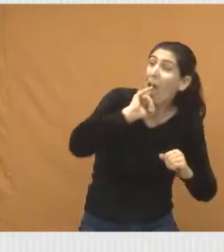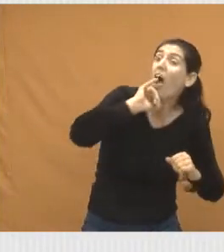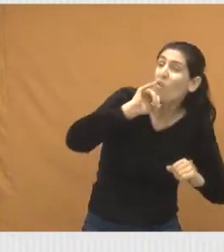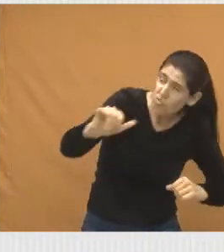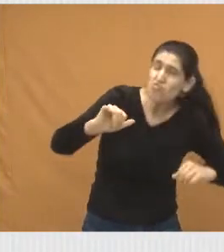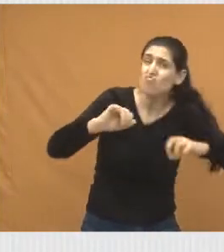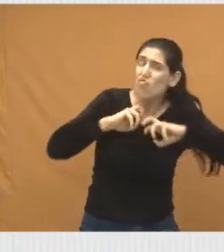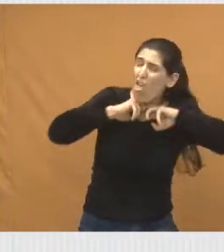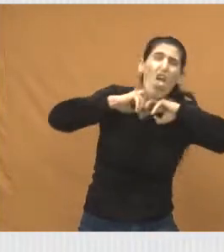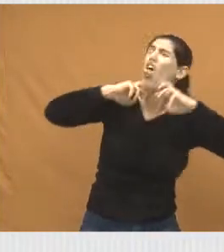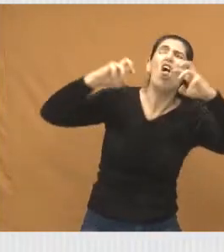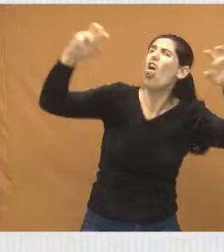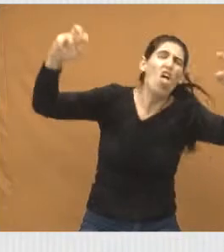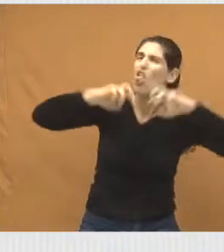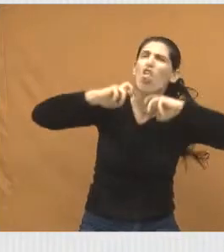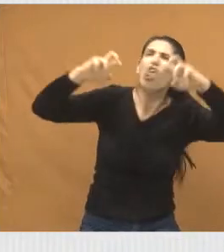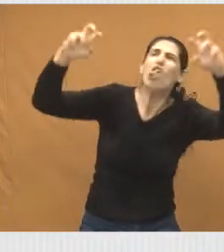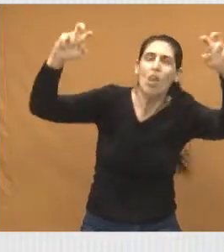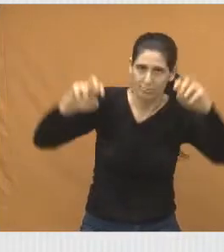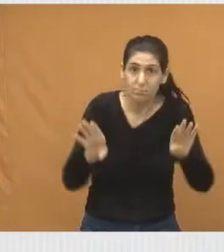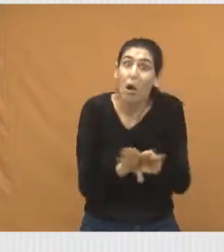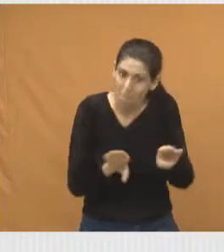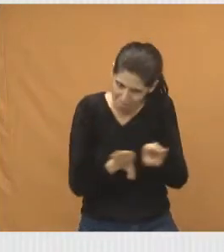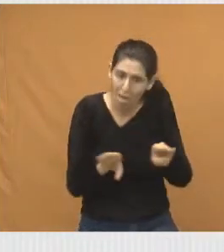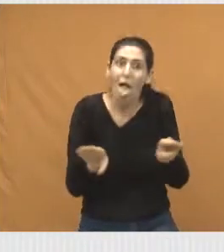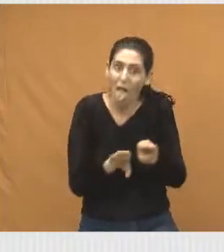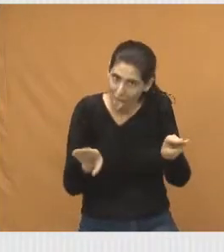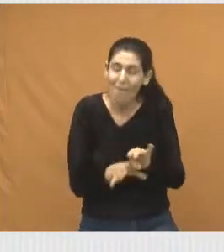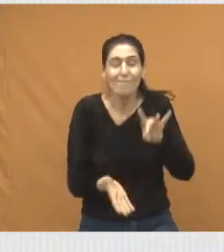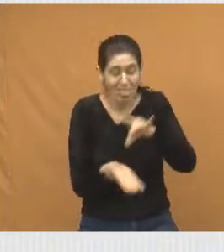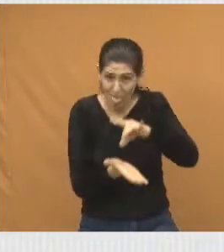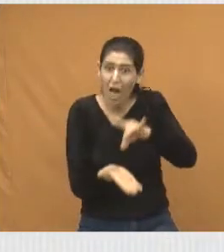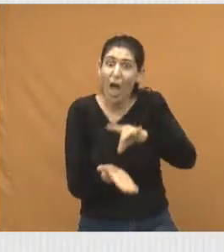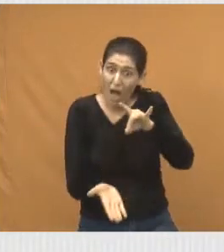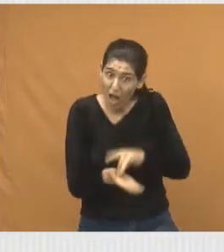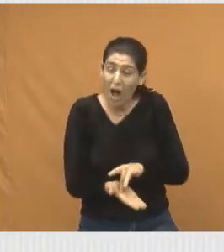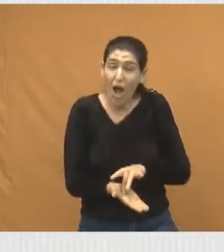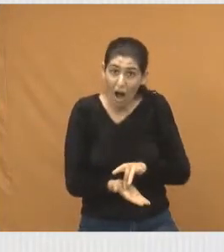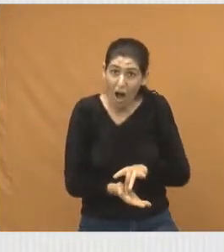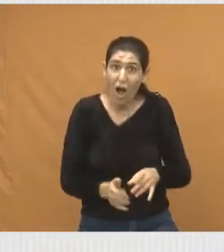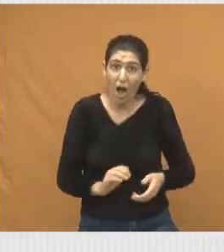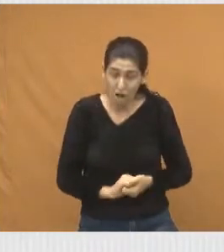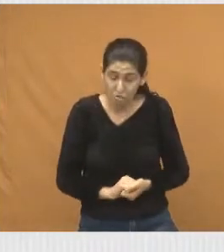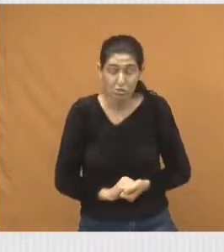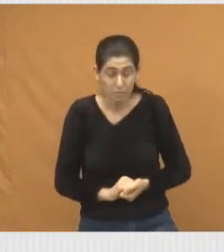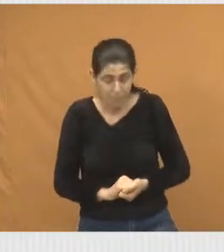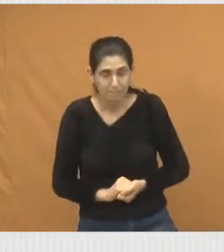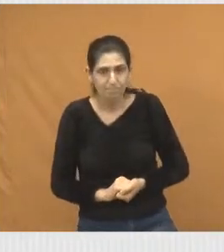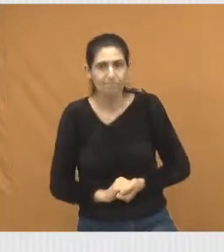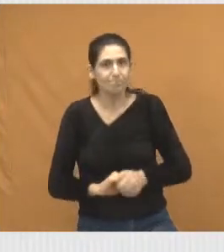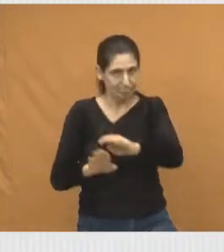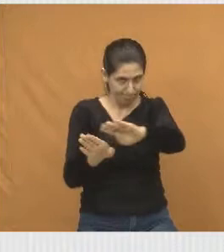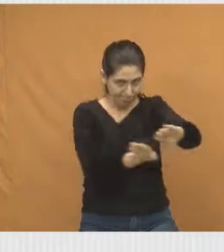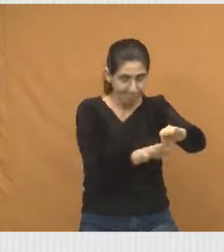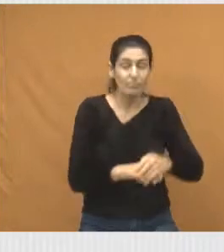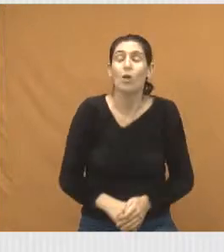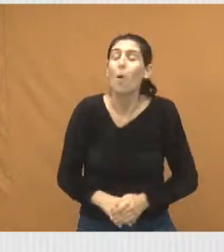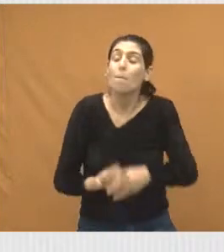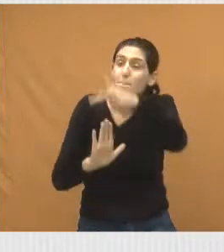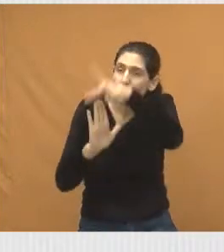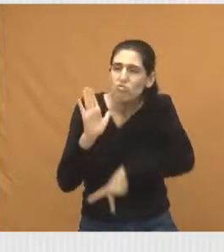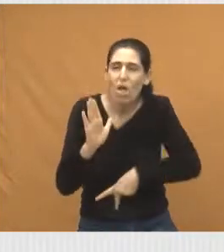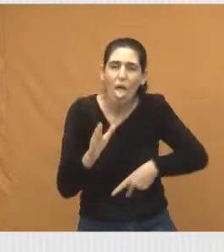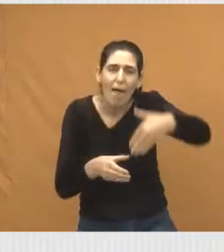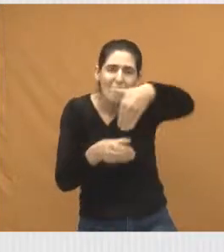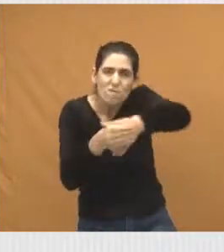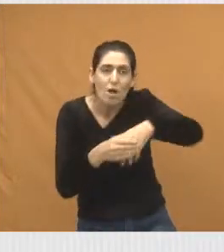ela é importante, muito importante. Beleza, aqui a gente tem, como eu falei, esse projeto que a gente vai botar na quinta-feira, se Deus quiser. E aí eu te pergunto